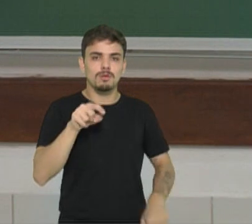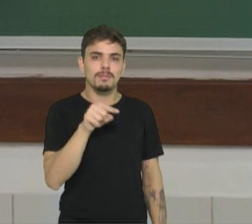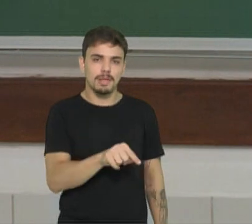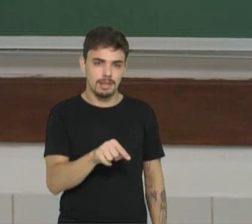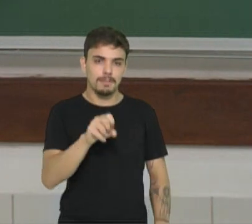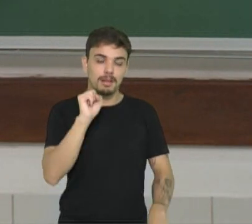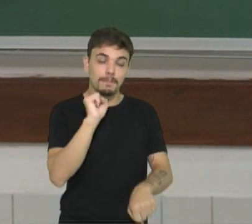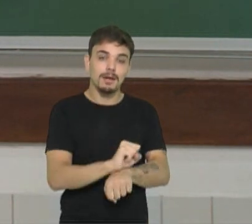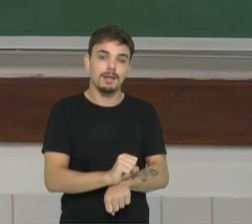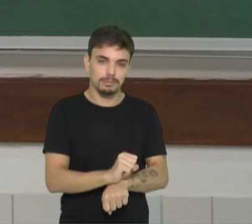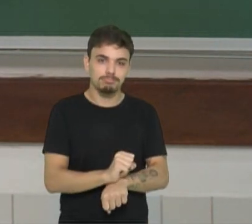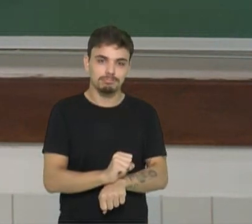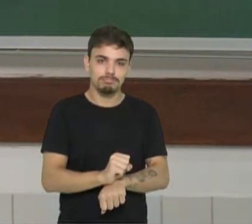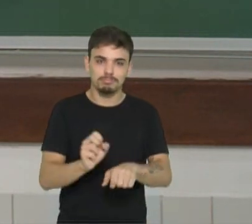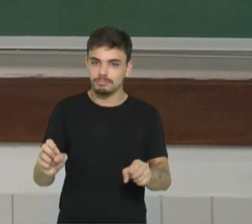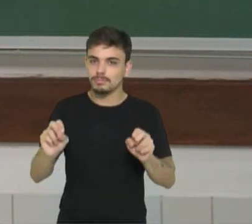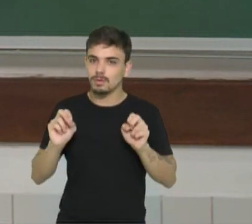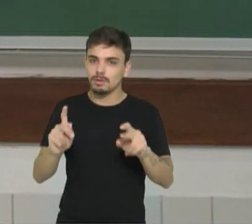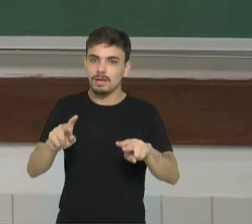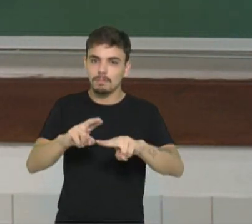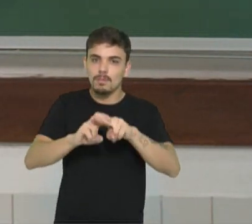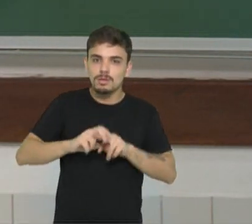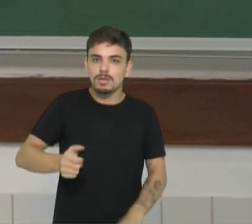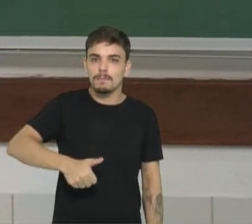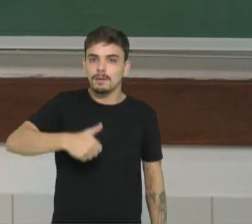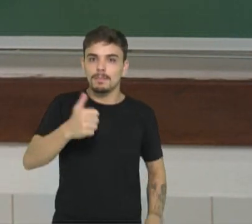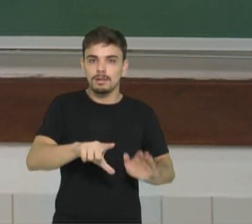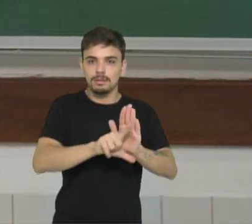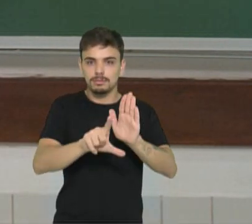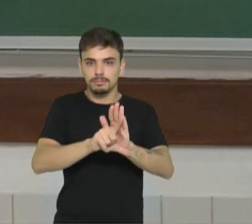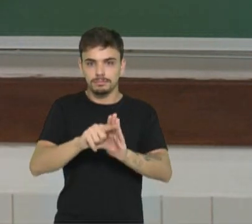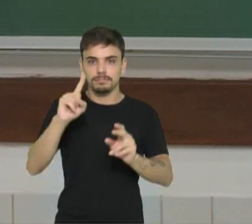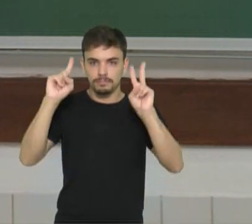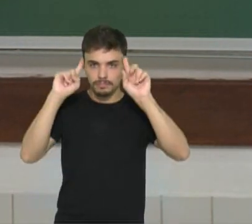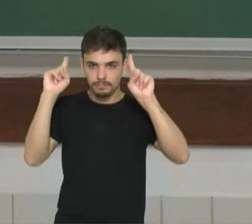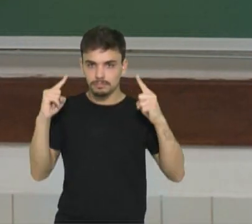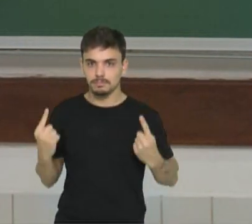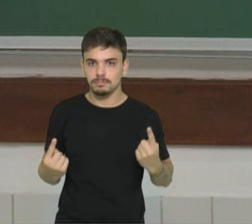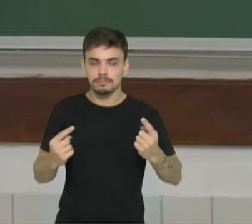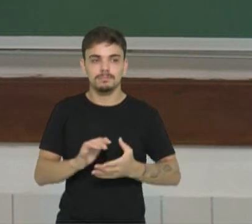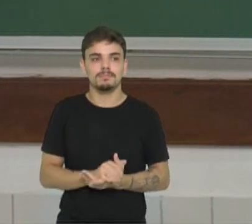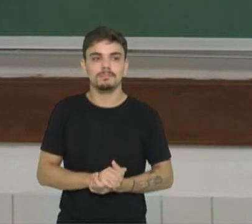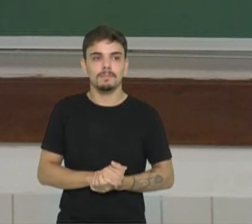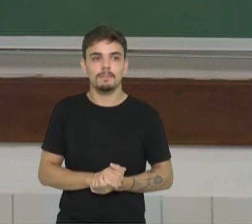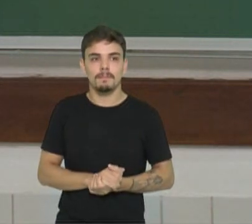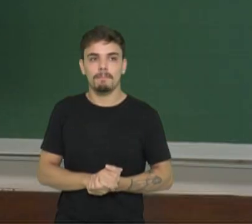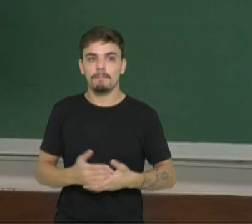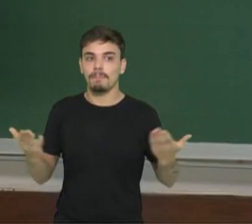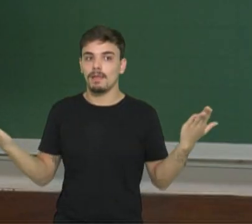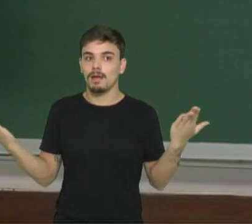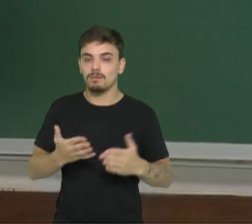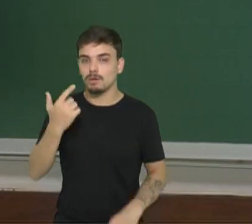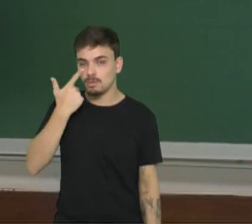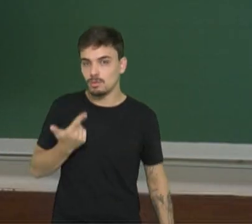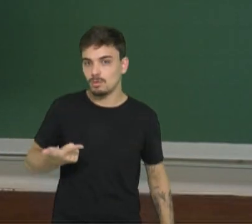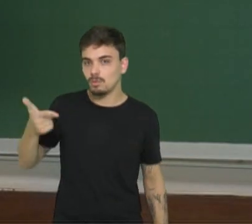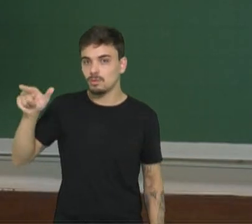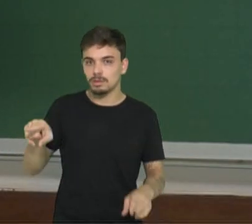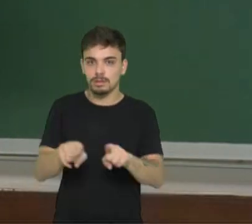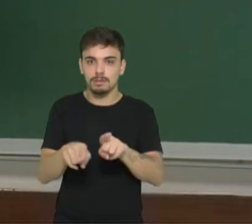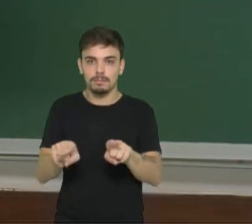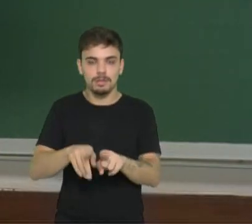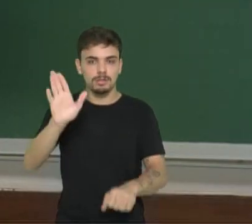que ela pare o seu movimento. Então, primeira lei de Newton. E aí, temos mais uma questão,